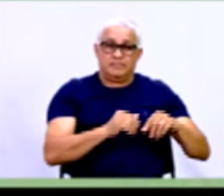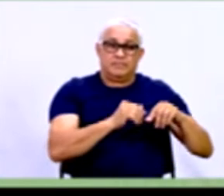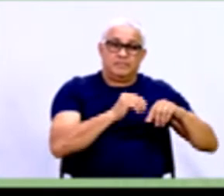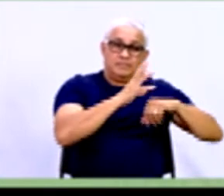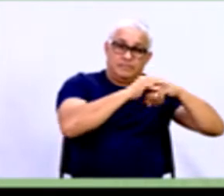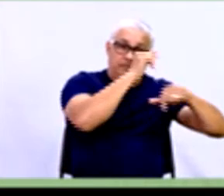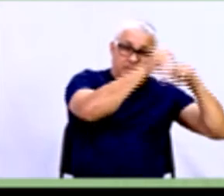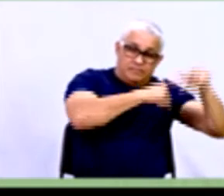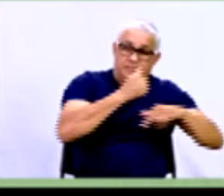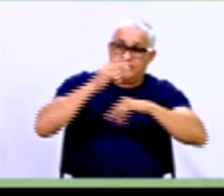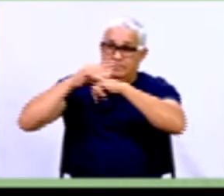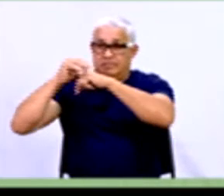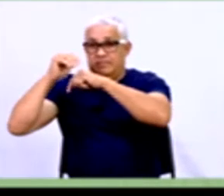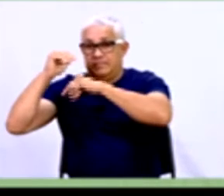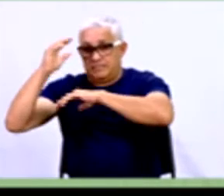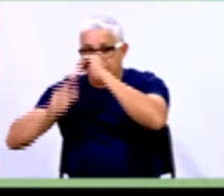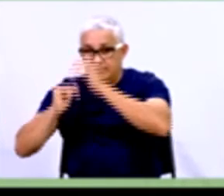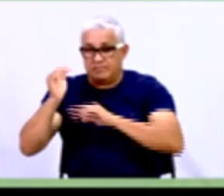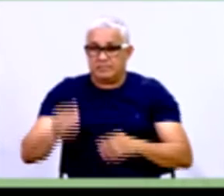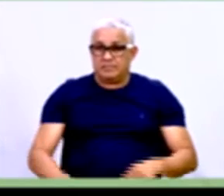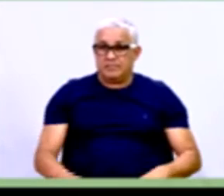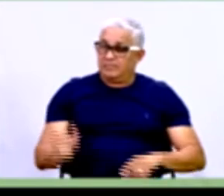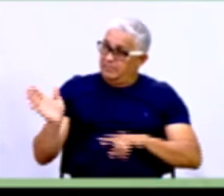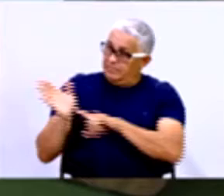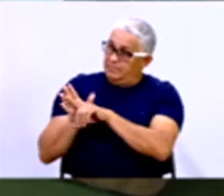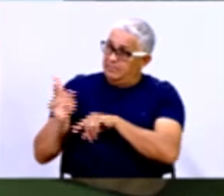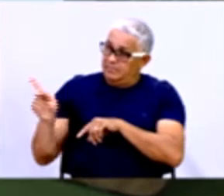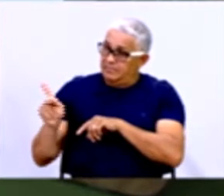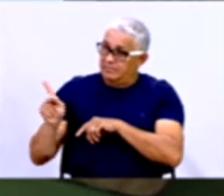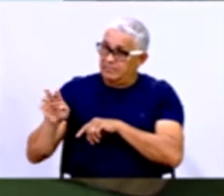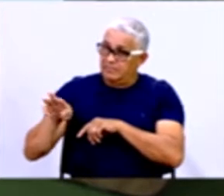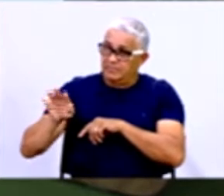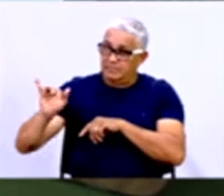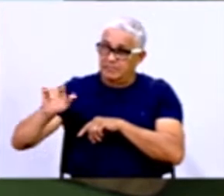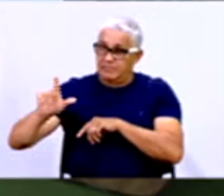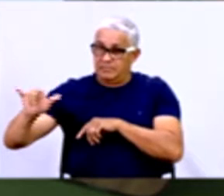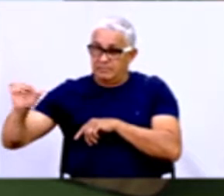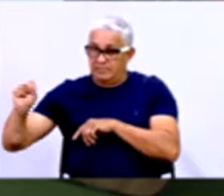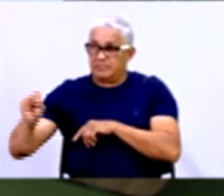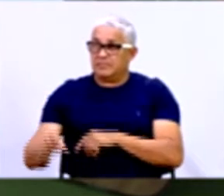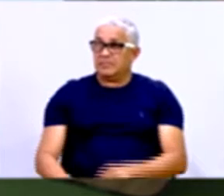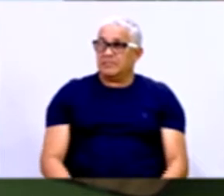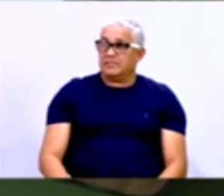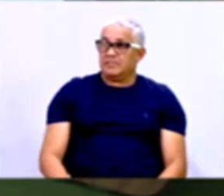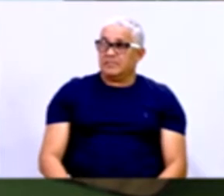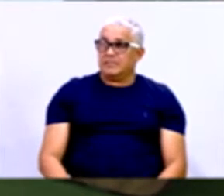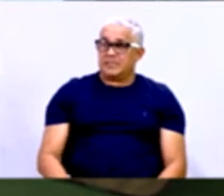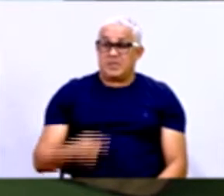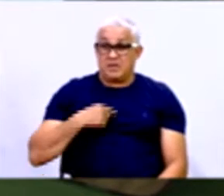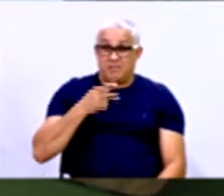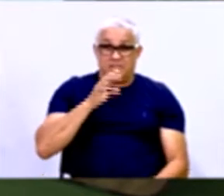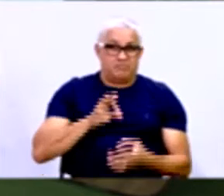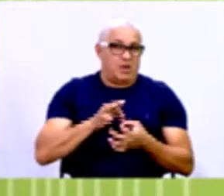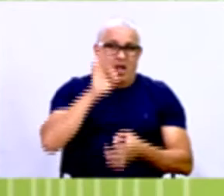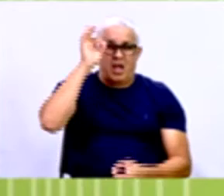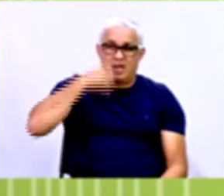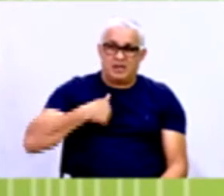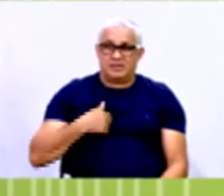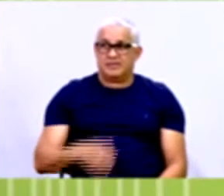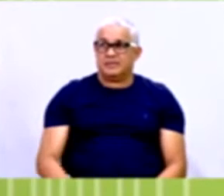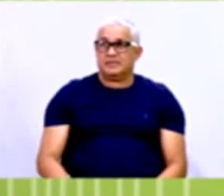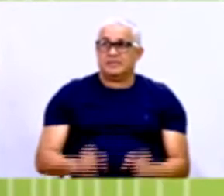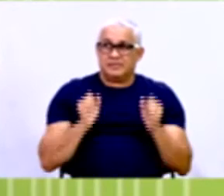Willis? Não, nada. Tranquilo. A professora Isabel também de falar muito, então tem que exercitar um pouco. Mas vamos